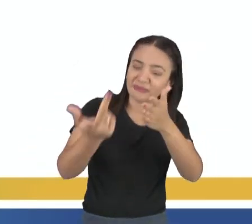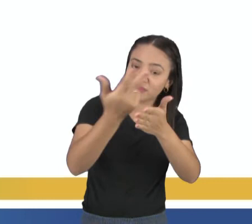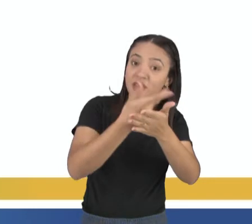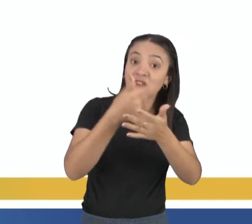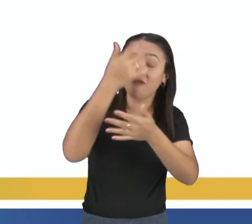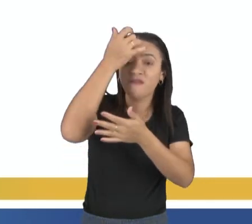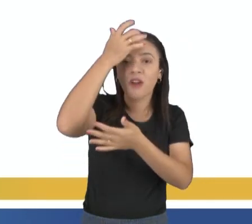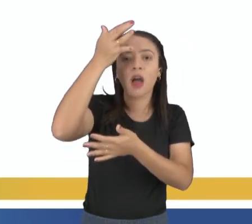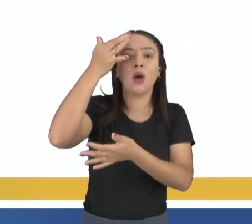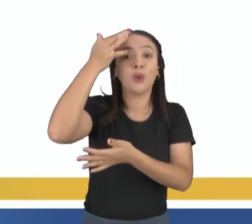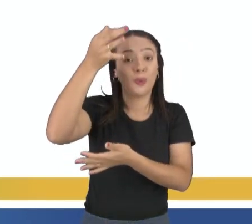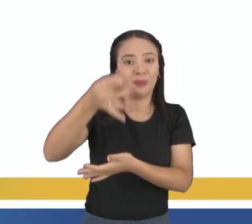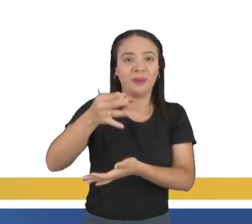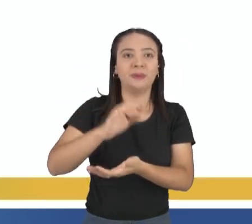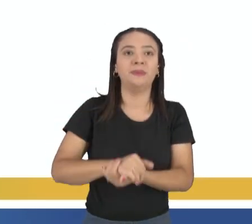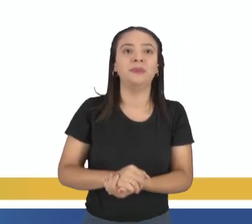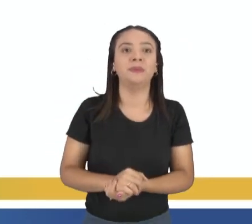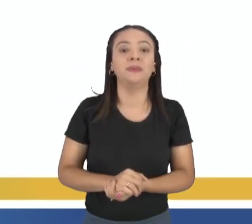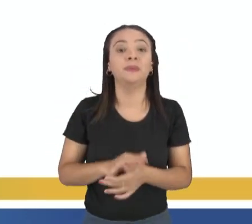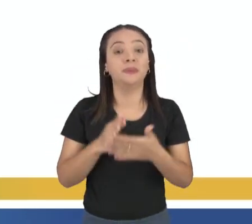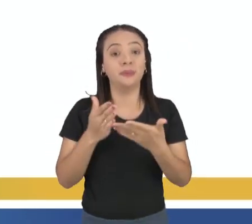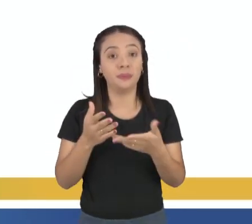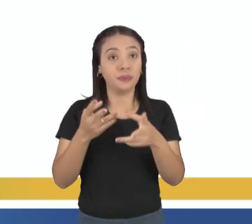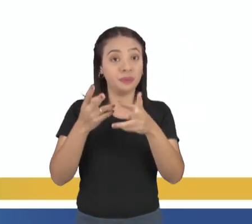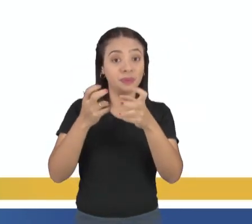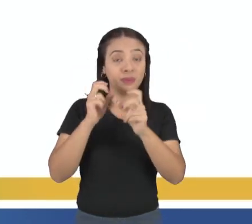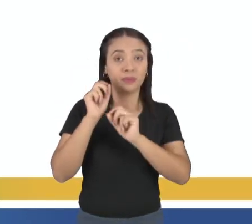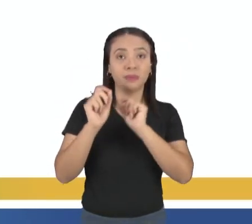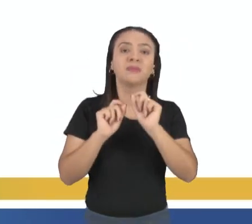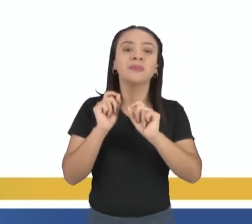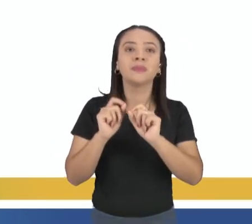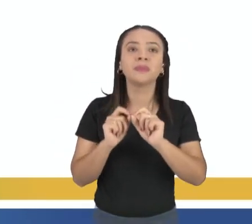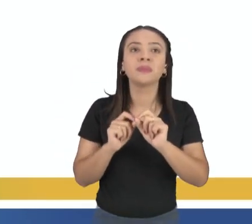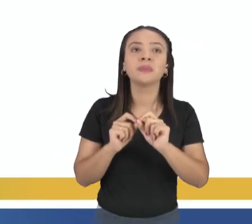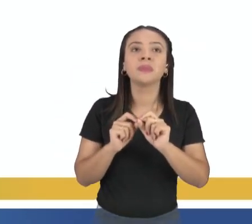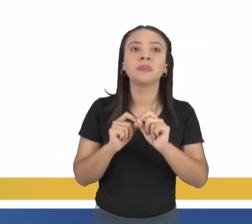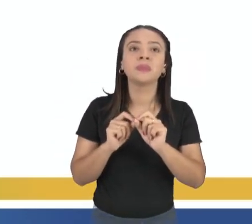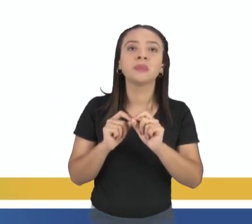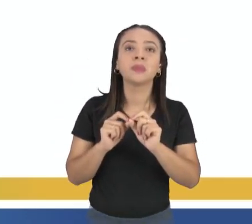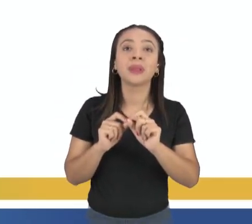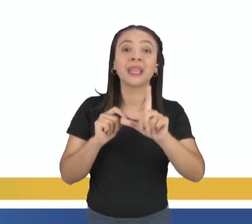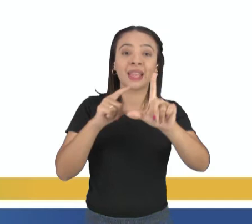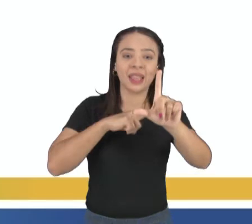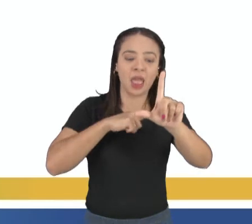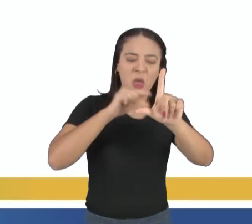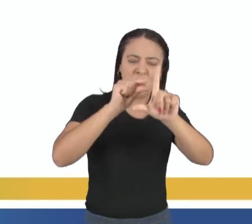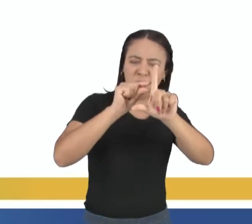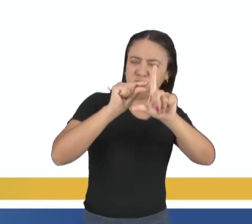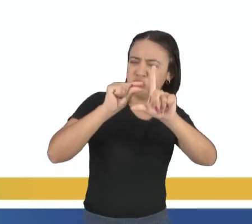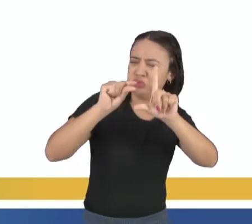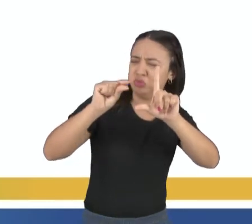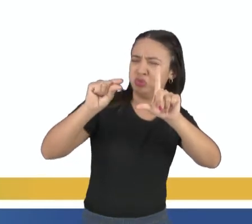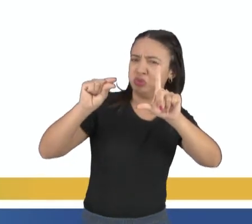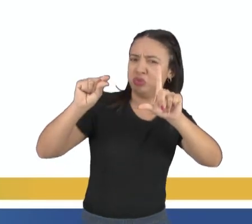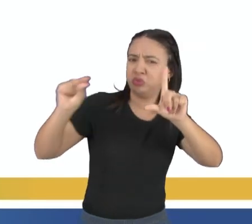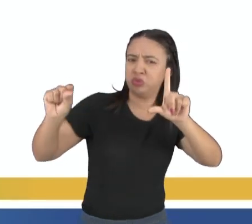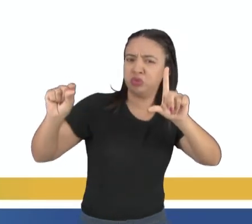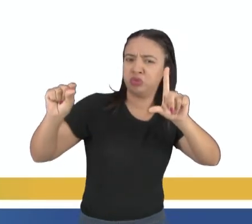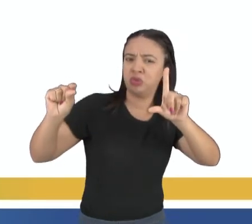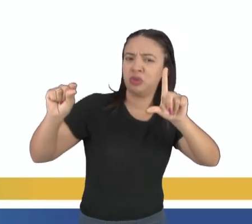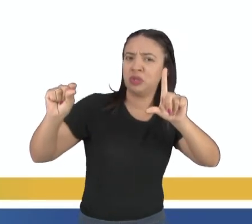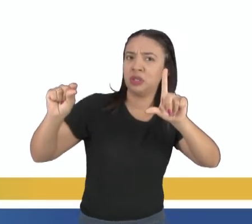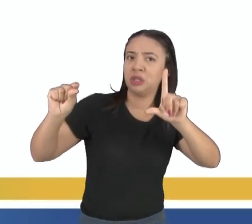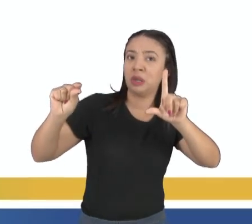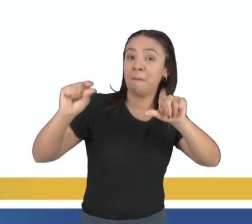nossa compreensão. Então observa que, no caso aí, a barra que vai ter o maior comprimento vai ser aquela